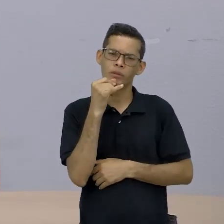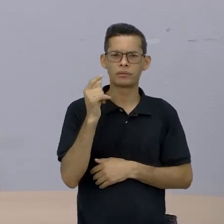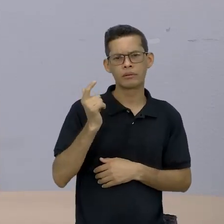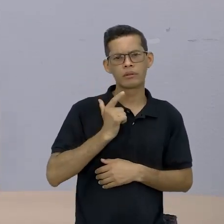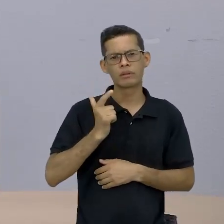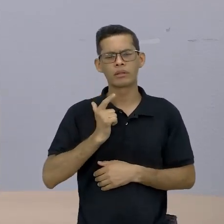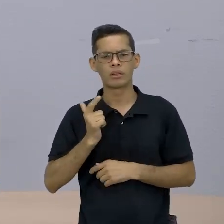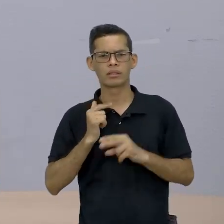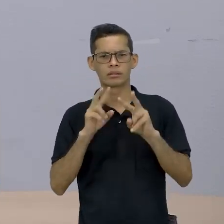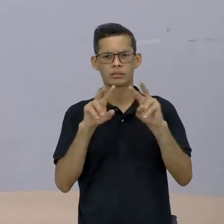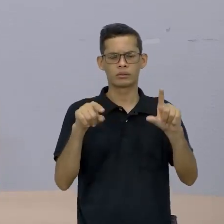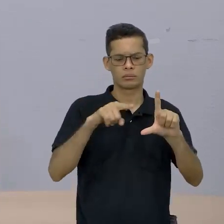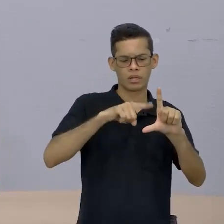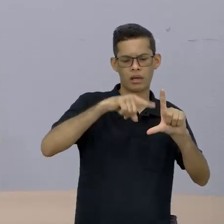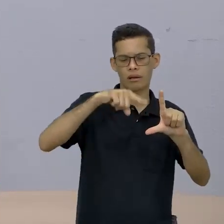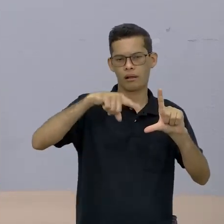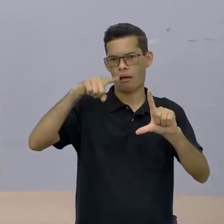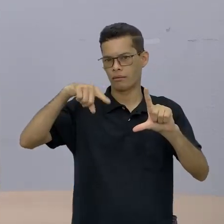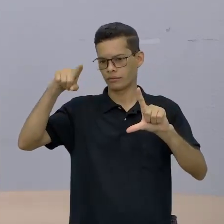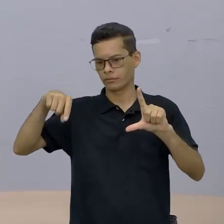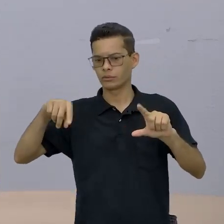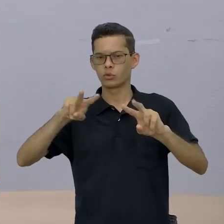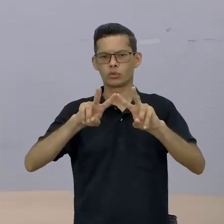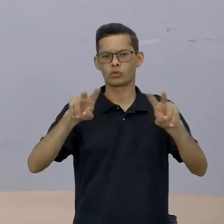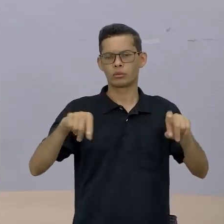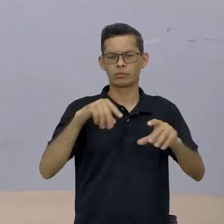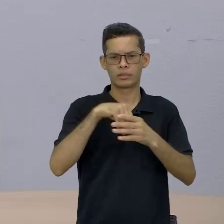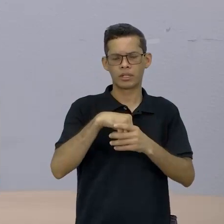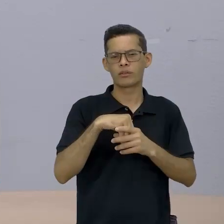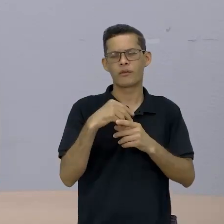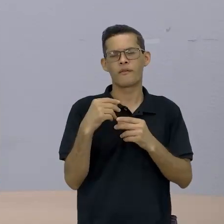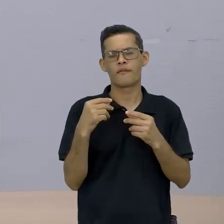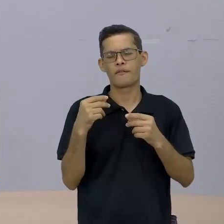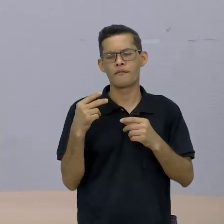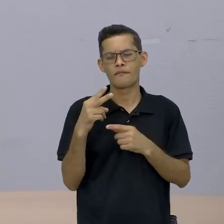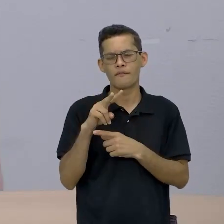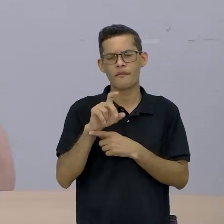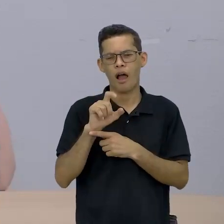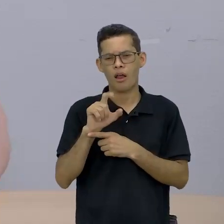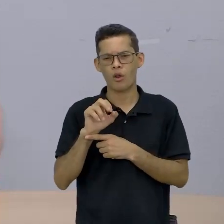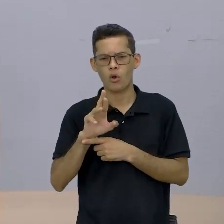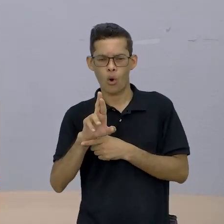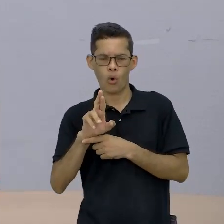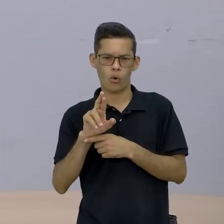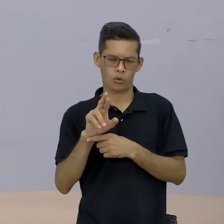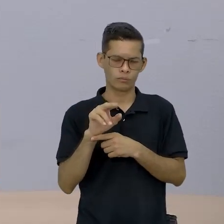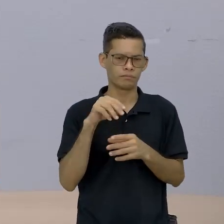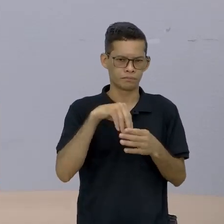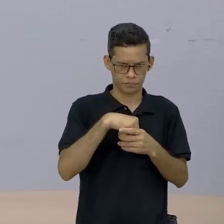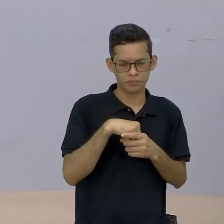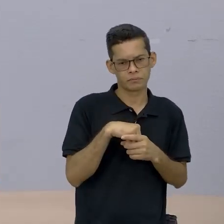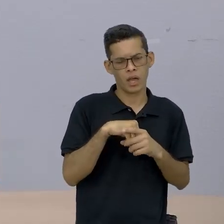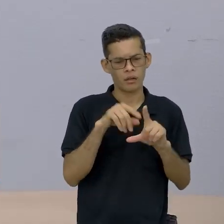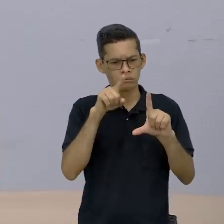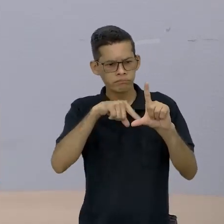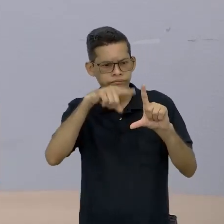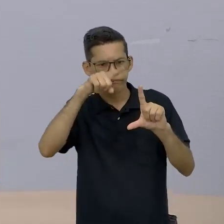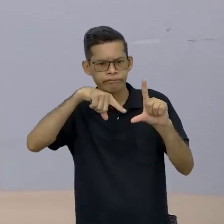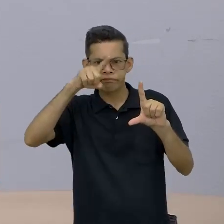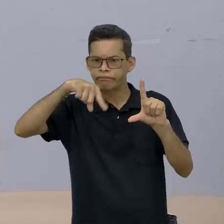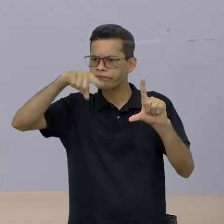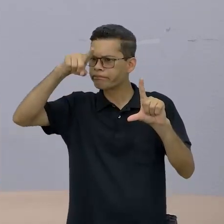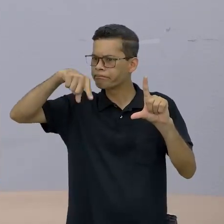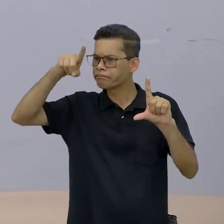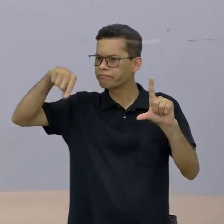um determinado gráfico que me dá, sei lá, certos valores, e aí se eu conseguir relacionar esses valores com